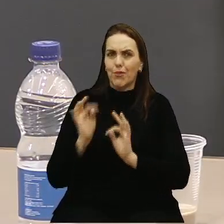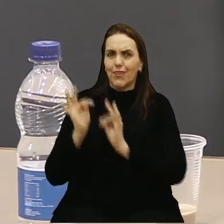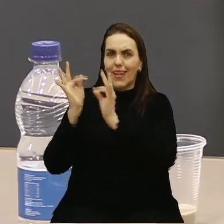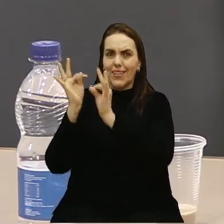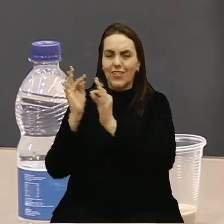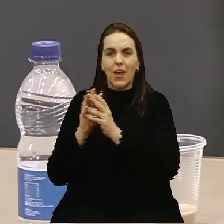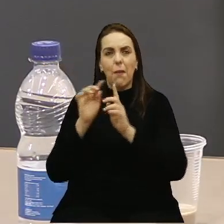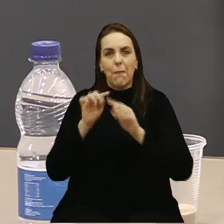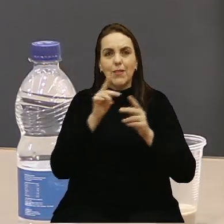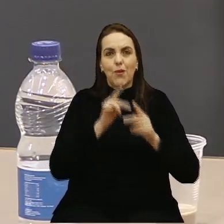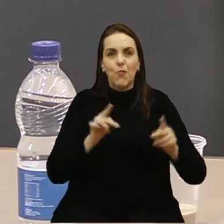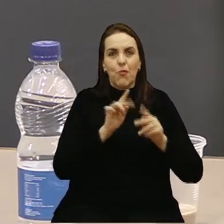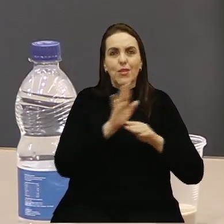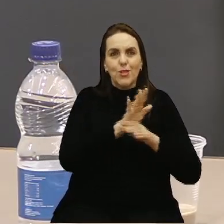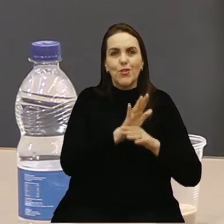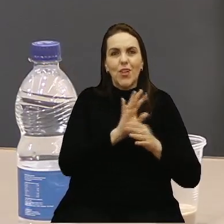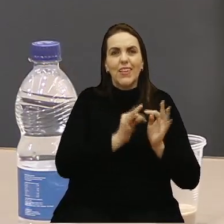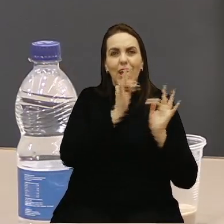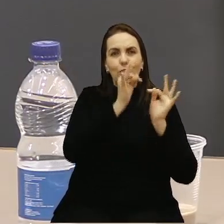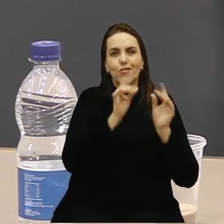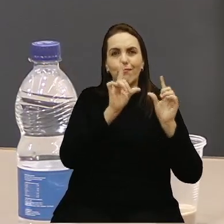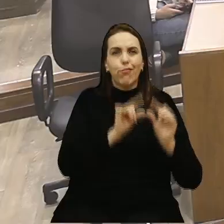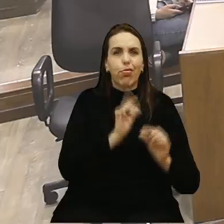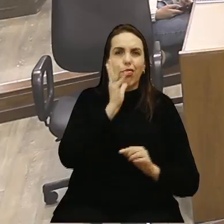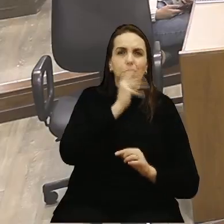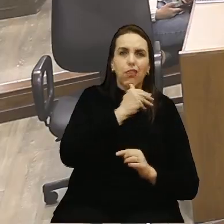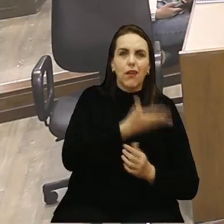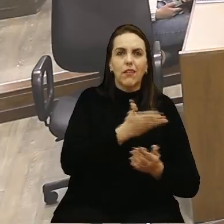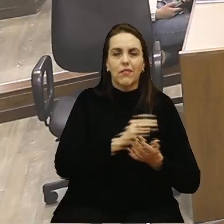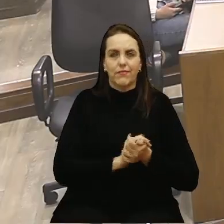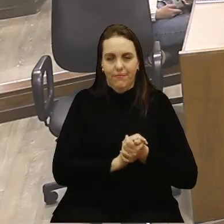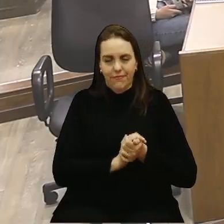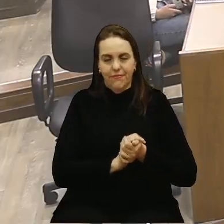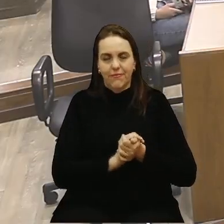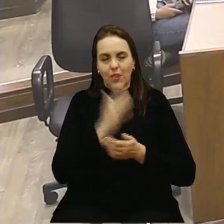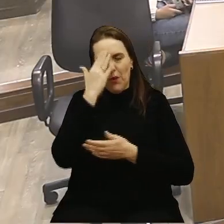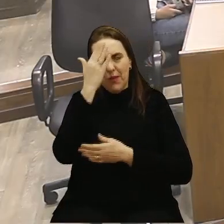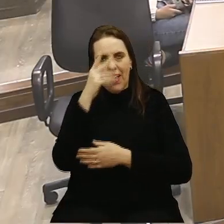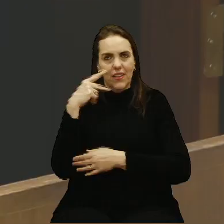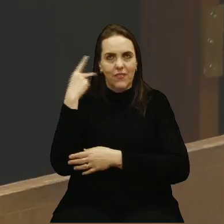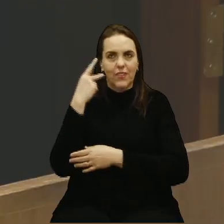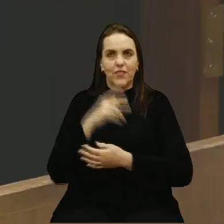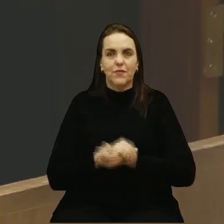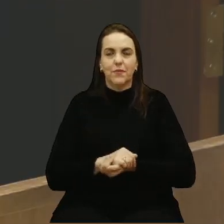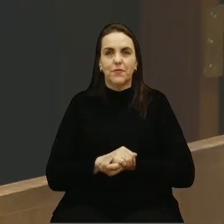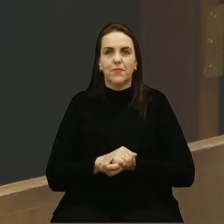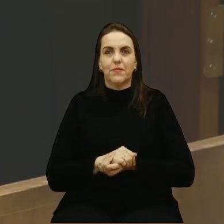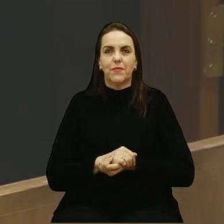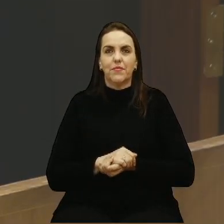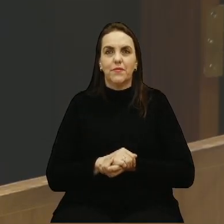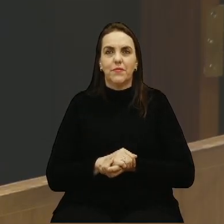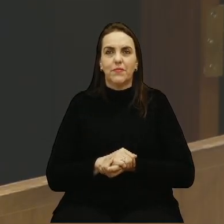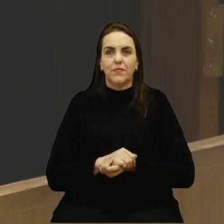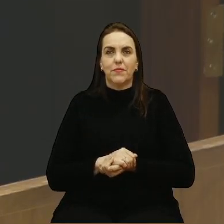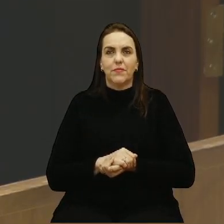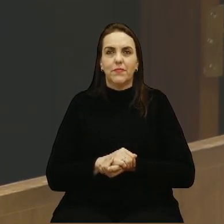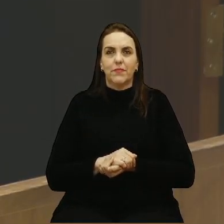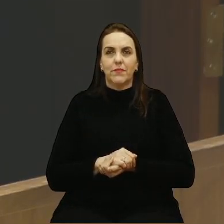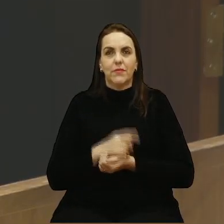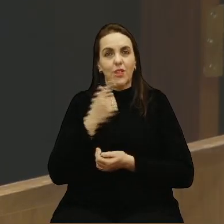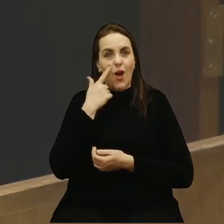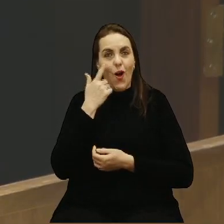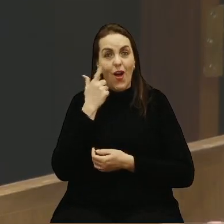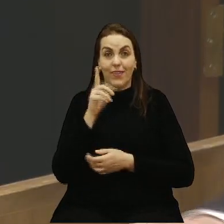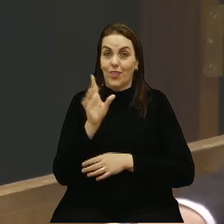de gatinho. Então, é isso a gente deve mudar. Parabéns. Obrigado, vereador. E aqui, olha só, eu tô rindo,